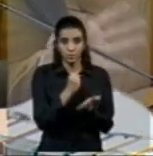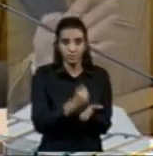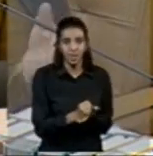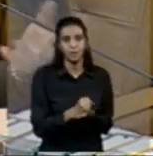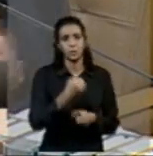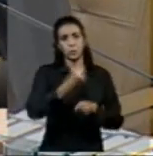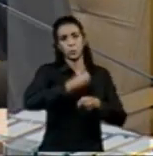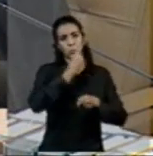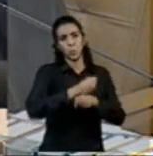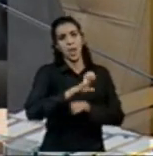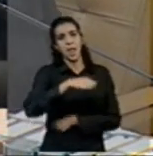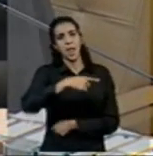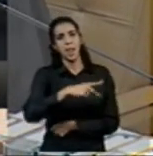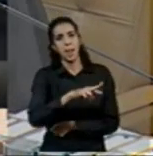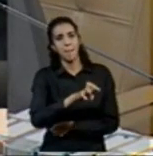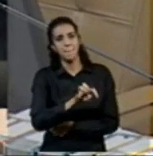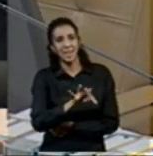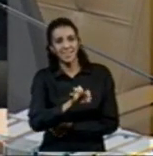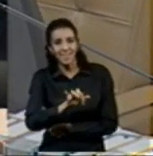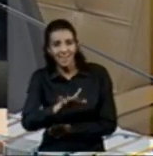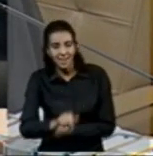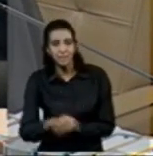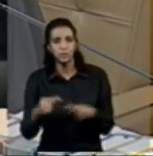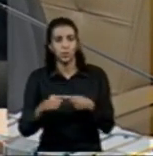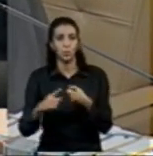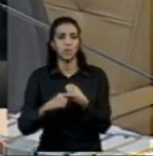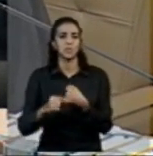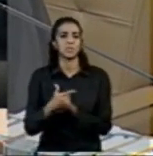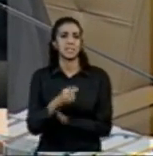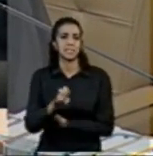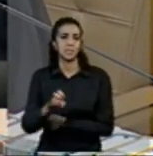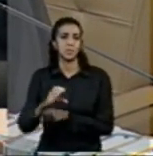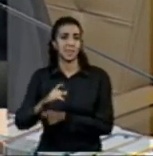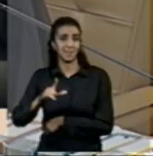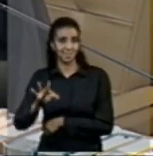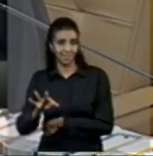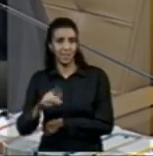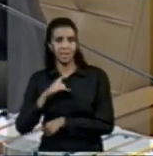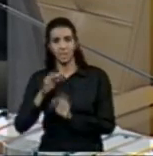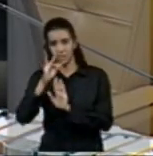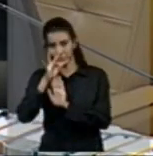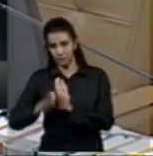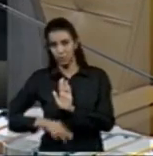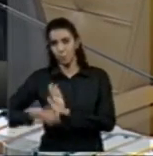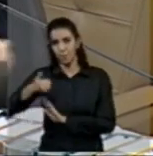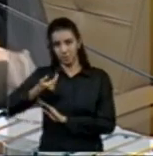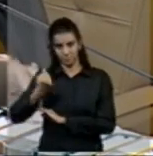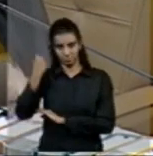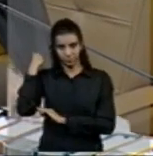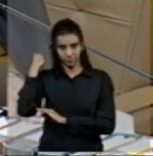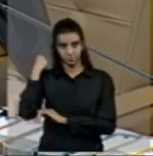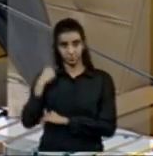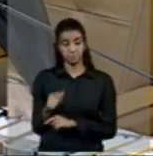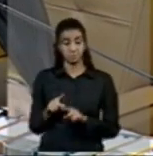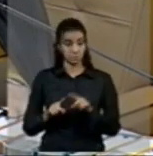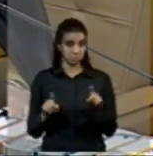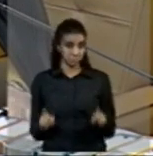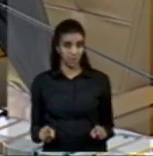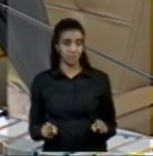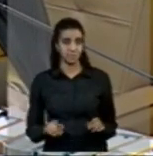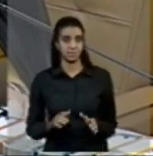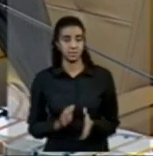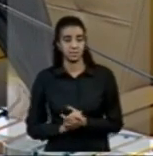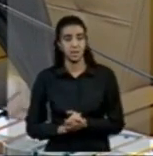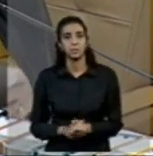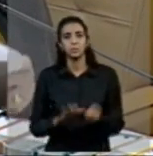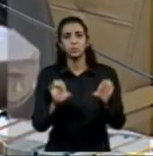empreitada, previsto no artigo 455 da CLT, em sua redação original. Mas a conformação da